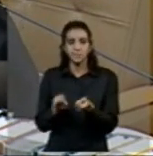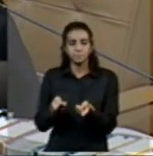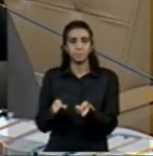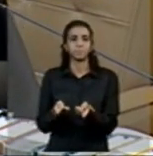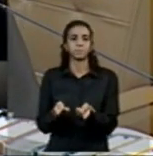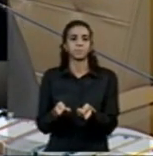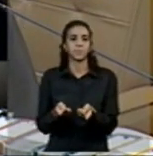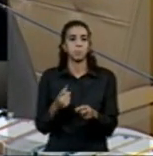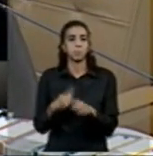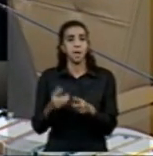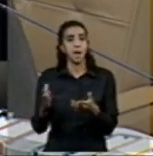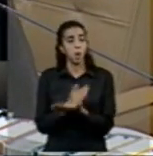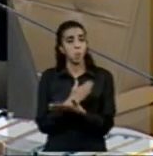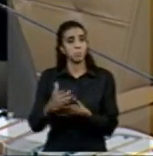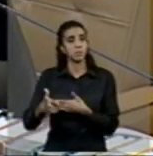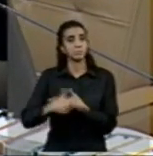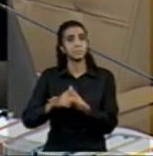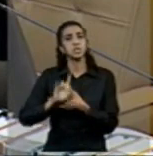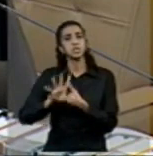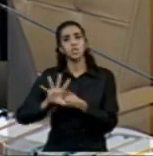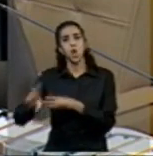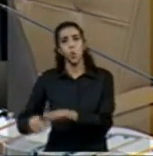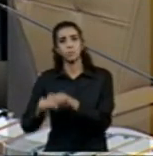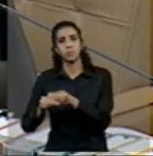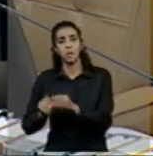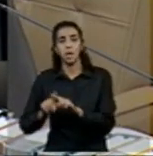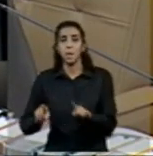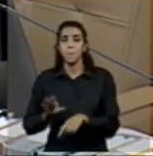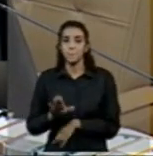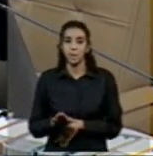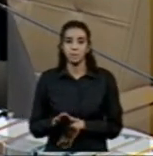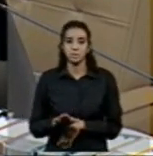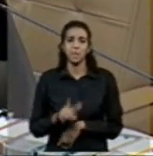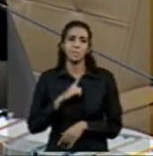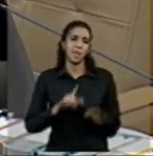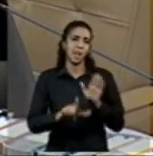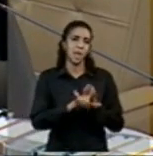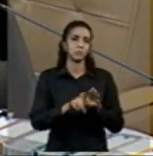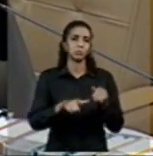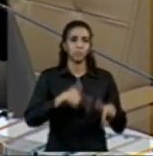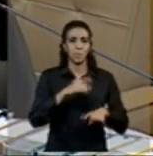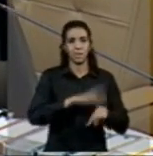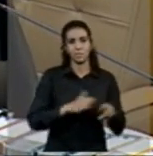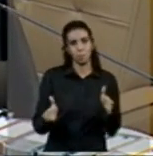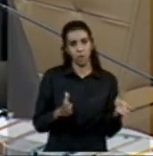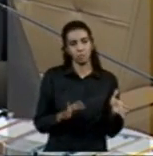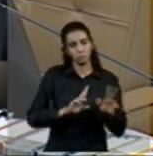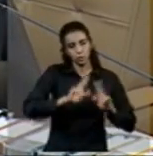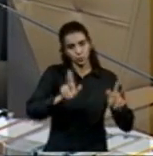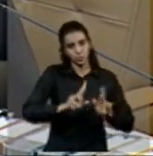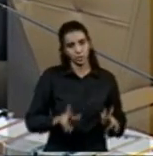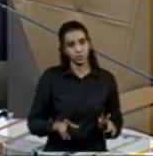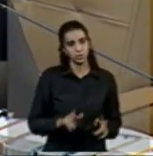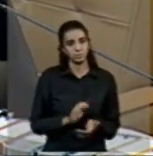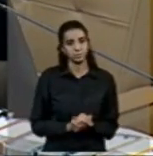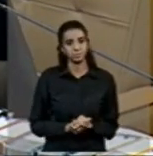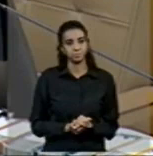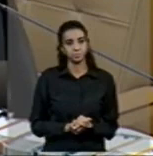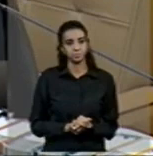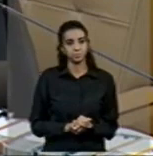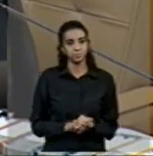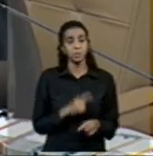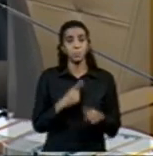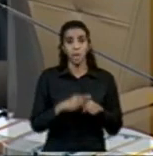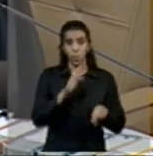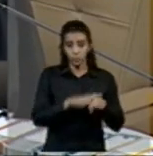atividades acessórias, salvo, como era, né, no caso da Lei do Trabalho Temporário, que, como o próprio título já diz, o faz